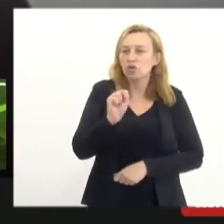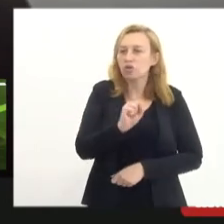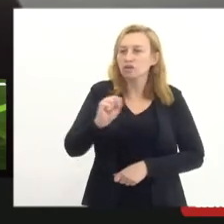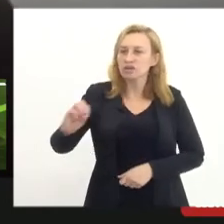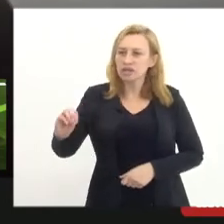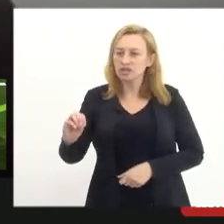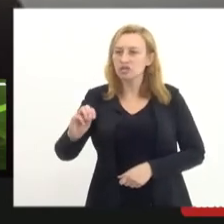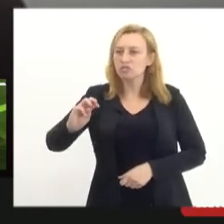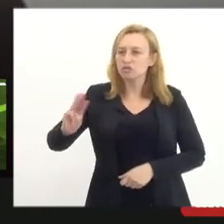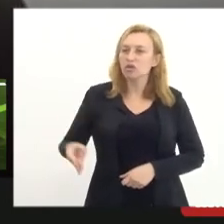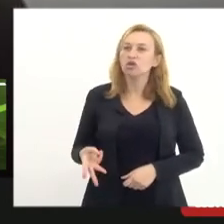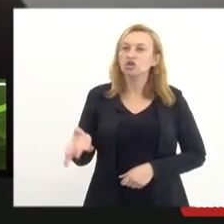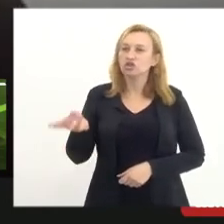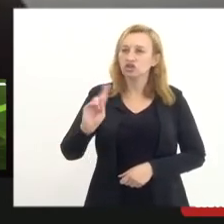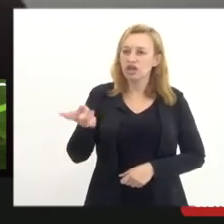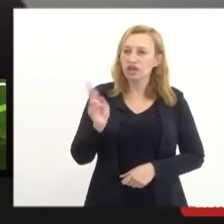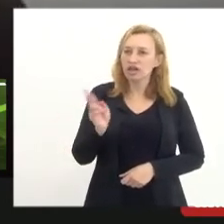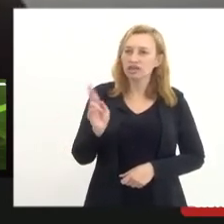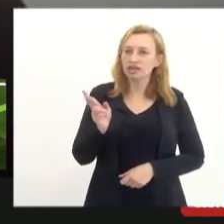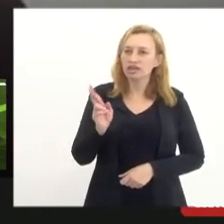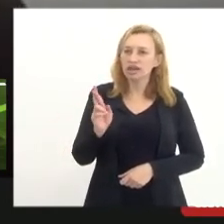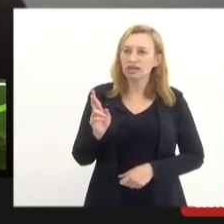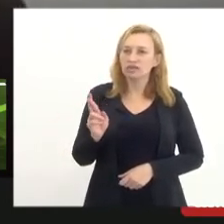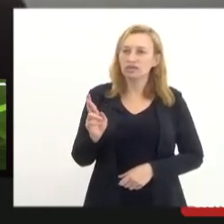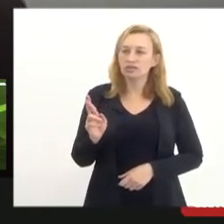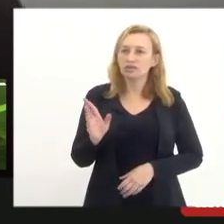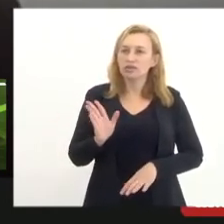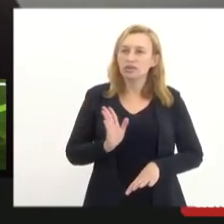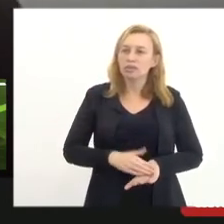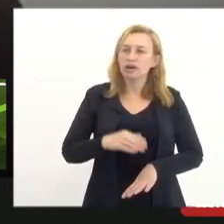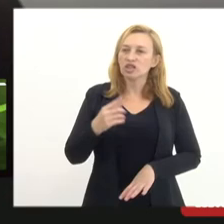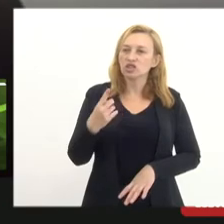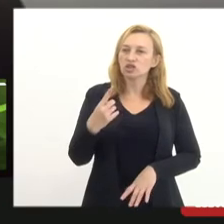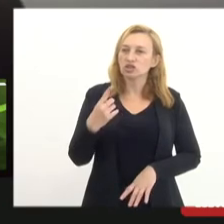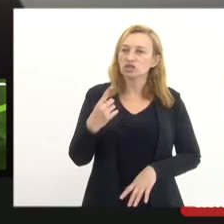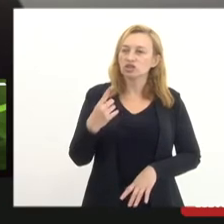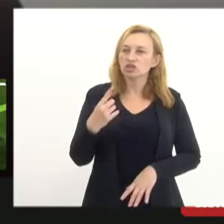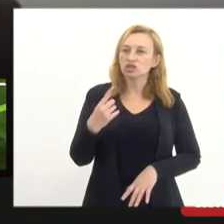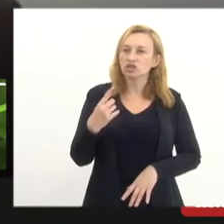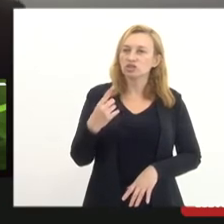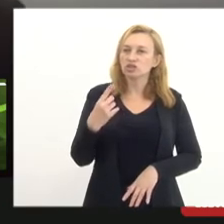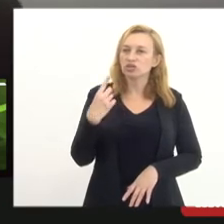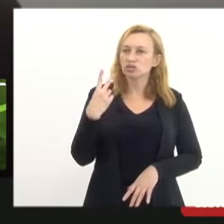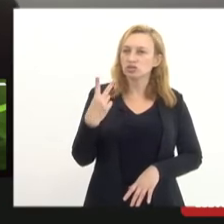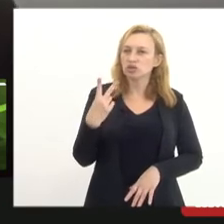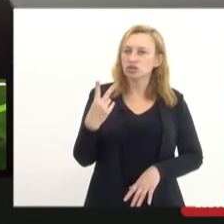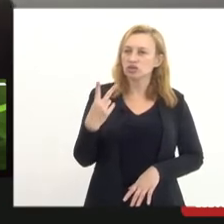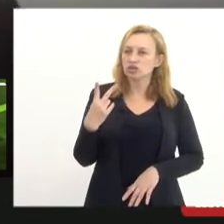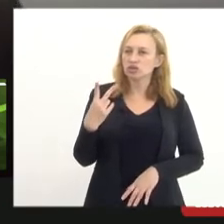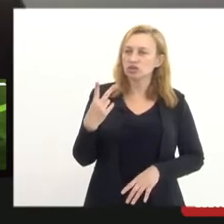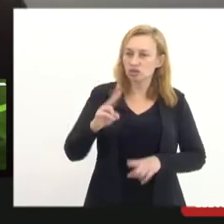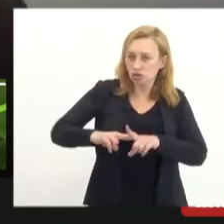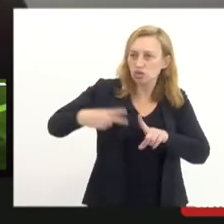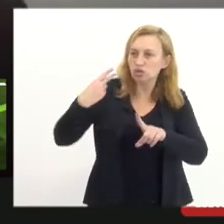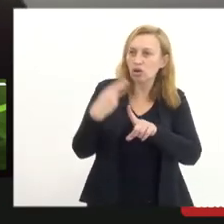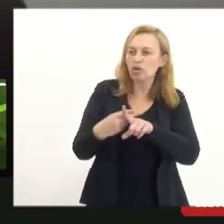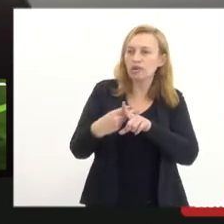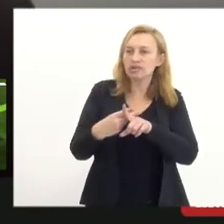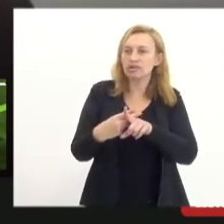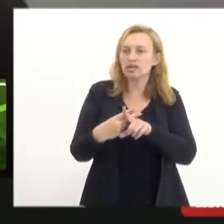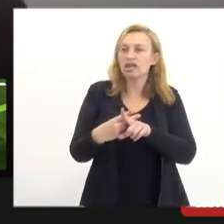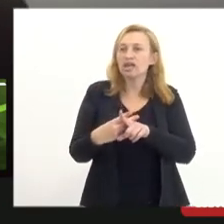milhões de reais e temos mais dois terços desse valor, né, Maia? Quer dizer, na verdade, dobra essa monta,